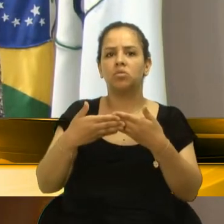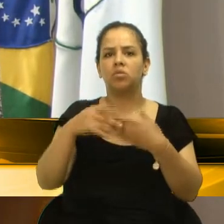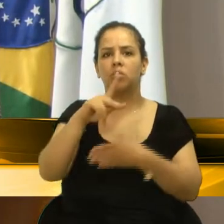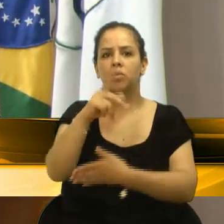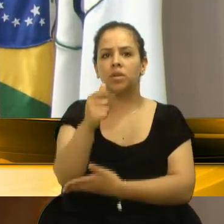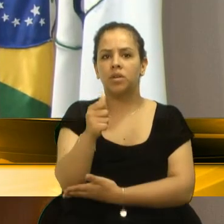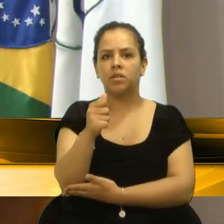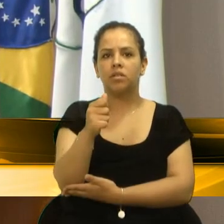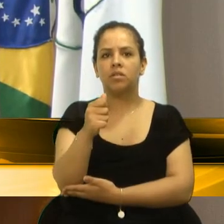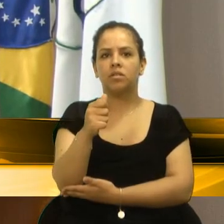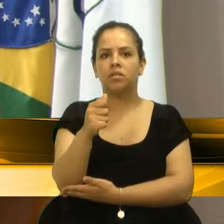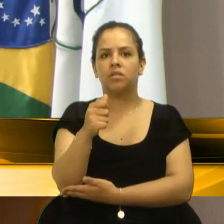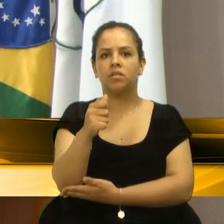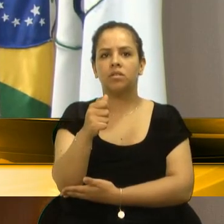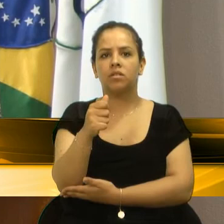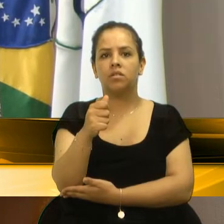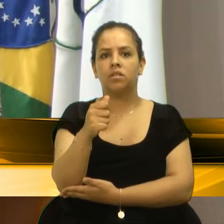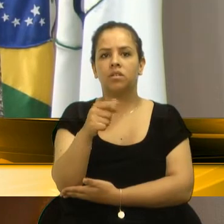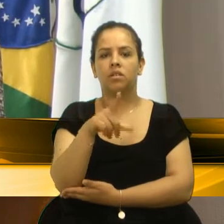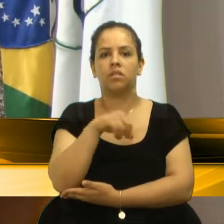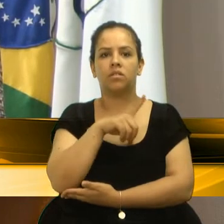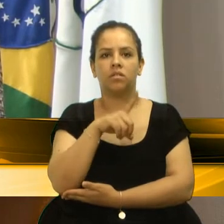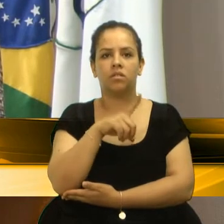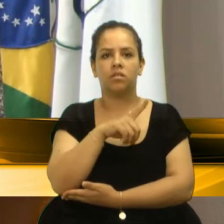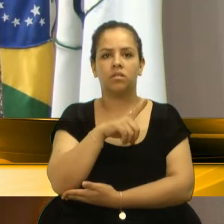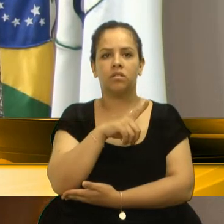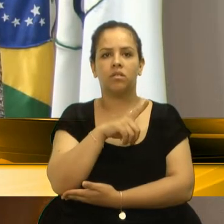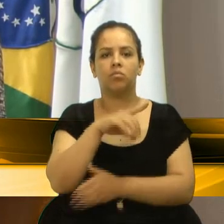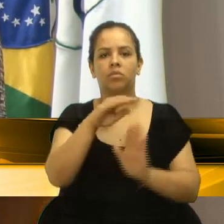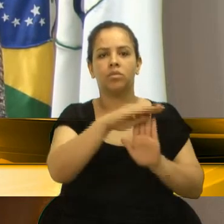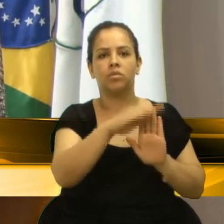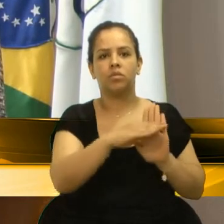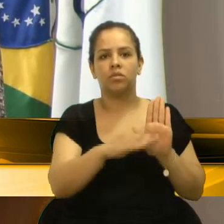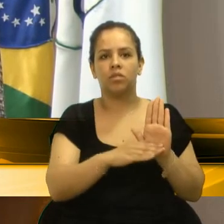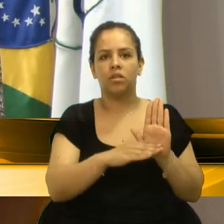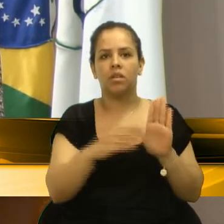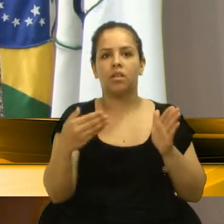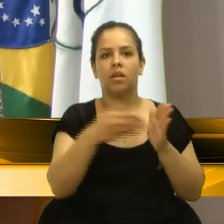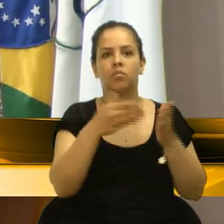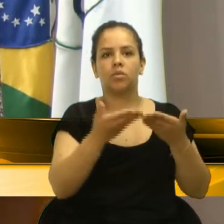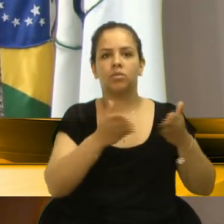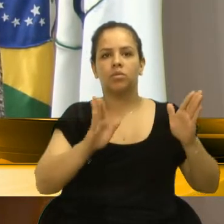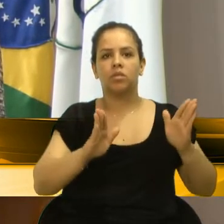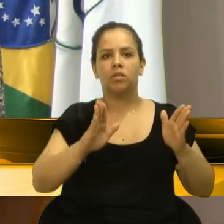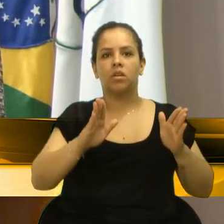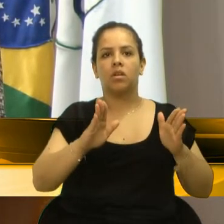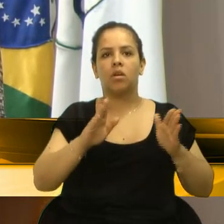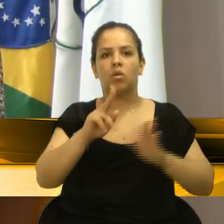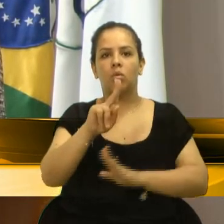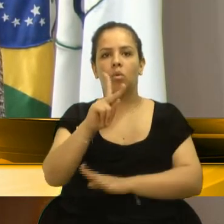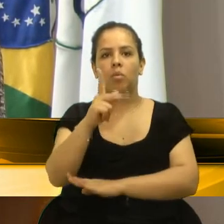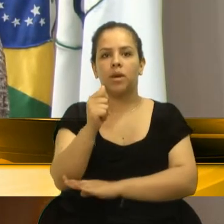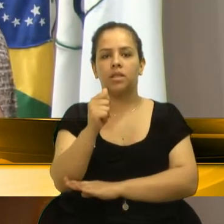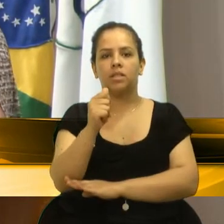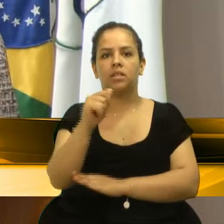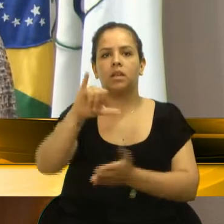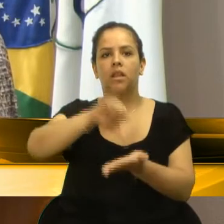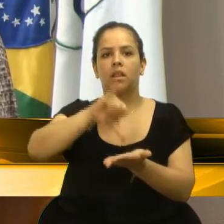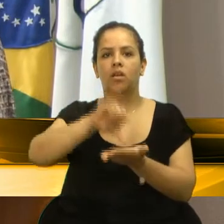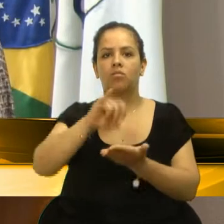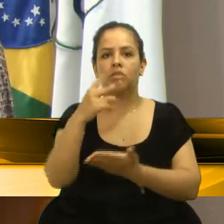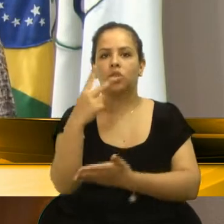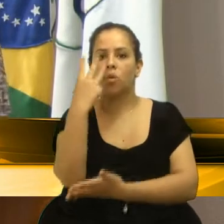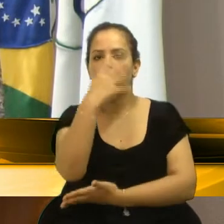passando por plano de contingenciamento, até a abertura da UPA Central 24 horas, que